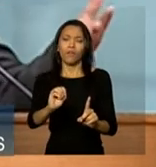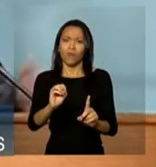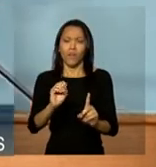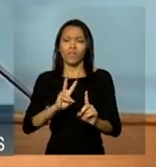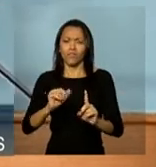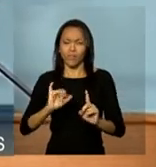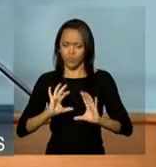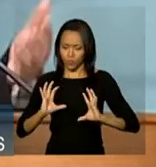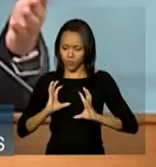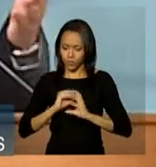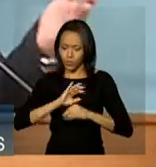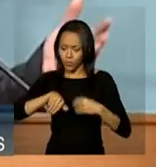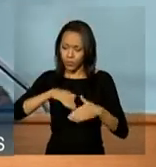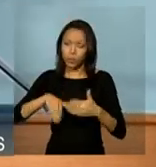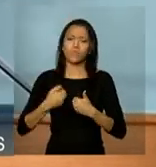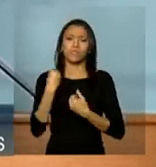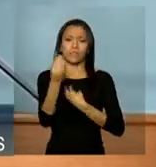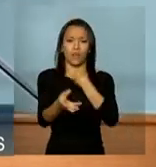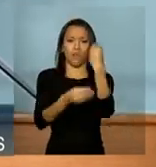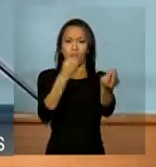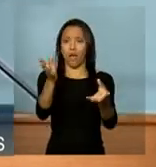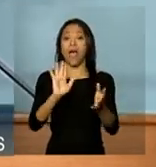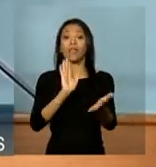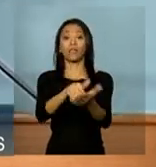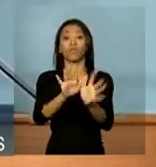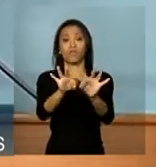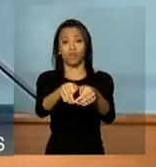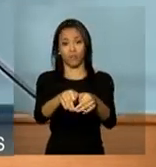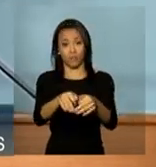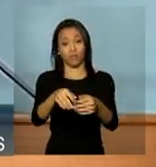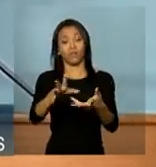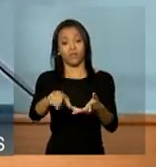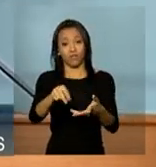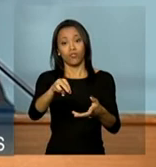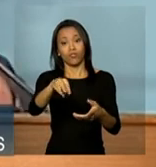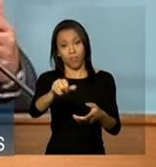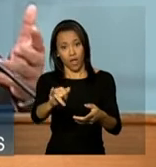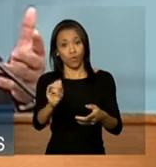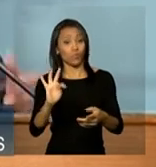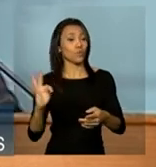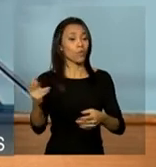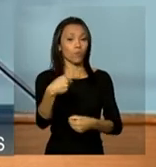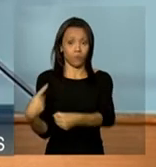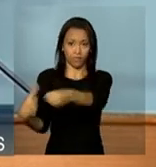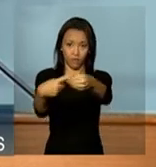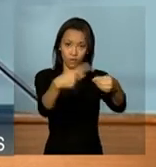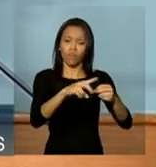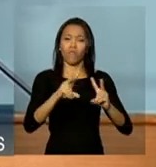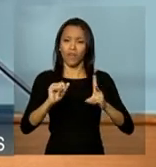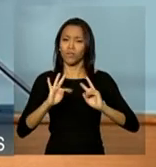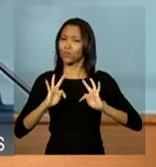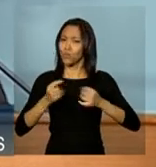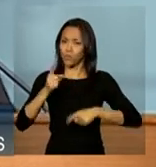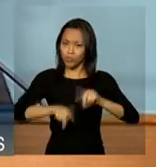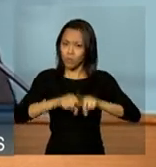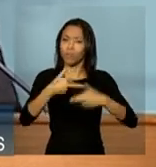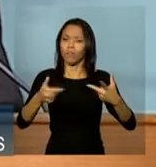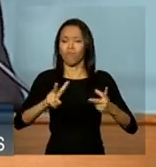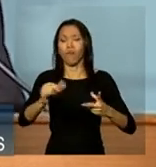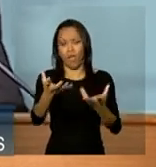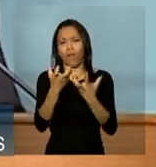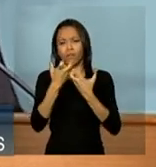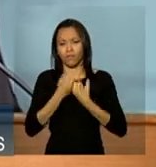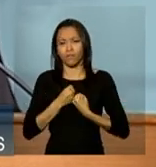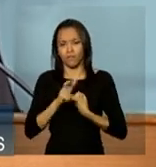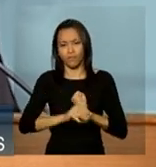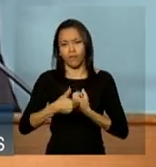dessas entregas. Então, todas as prefeituras, até o final de maio, devem receber todos esses equipamentos.